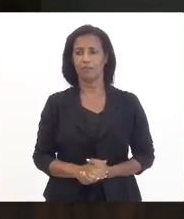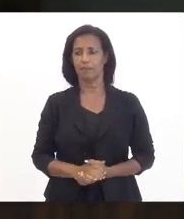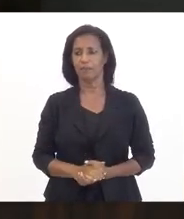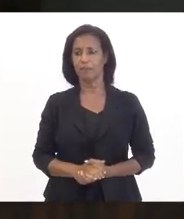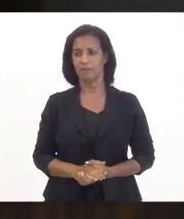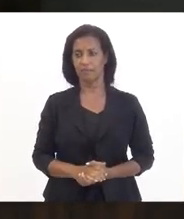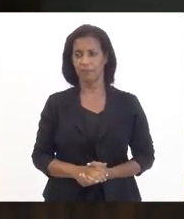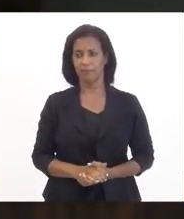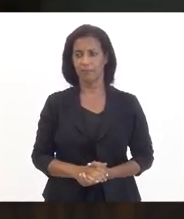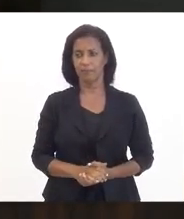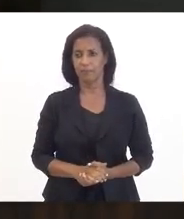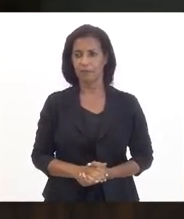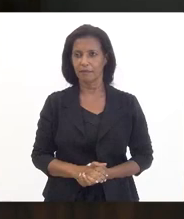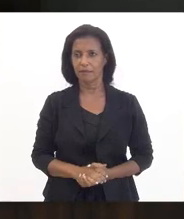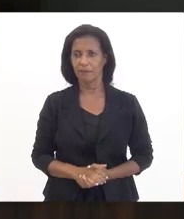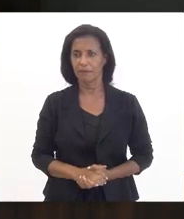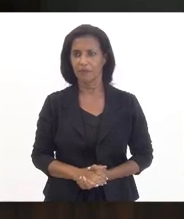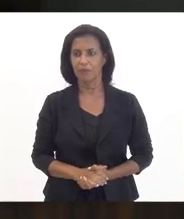ao mandato. Não, mas é o